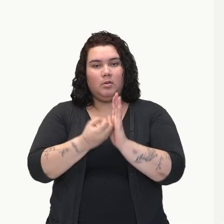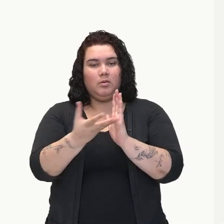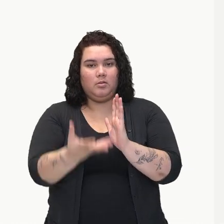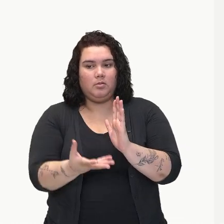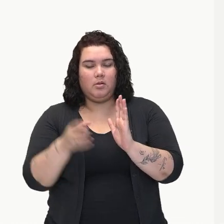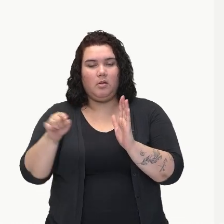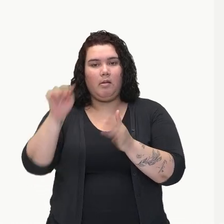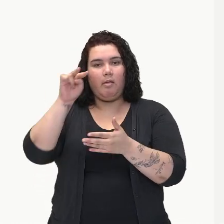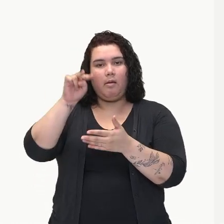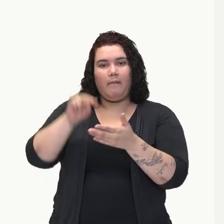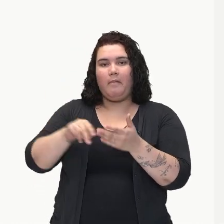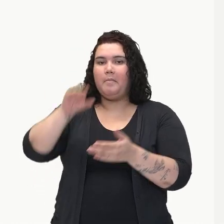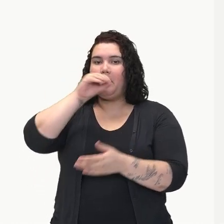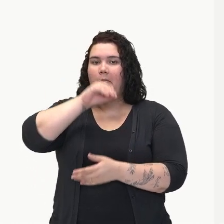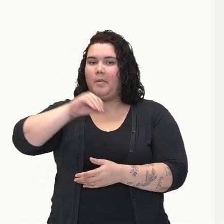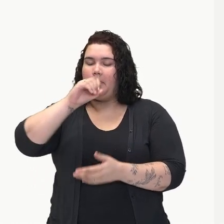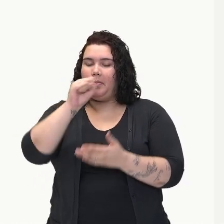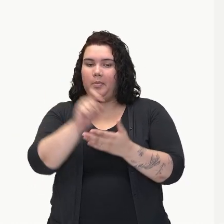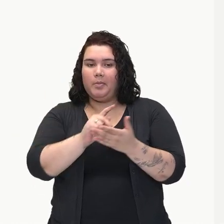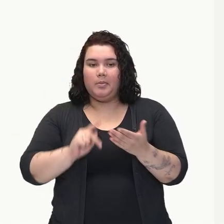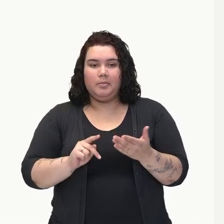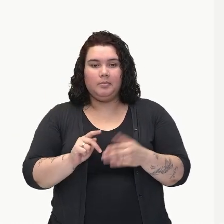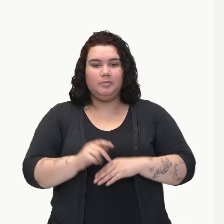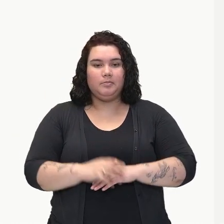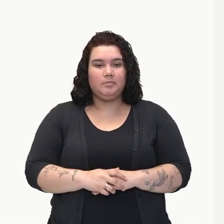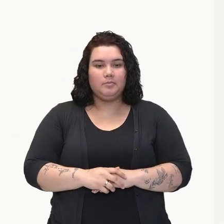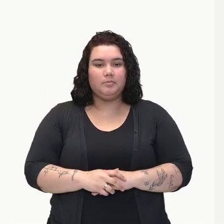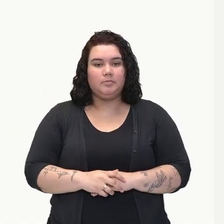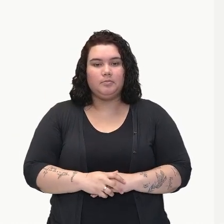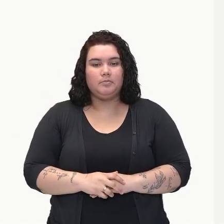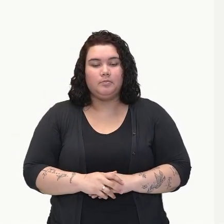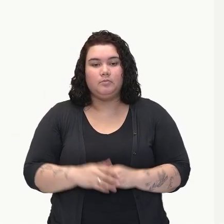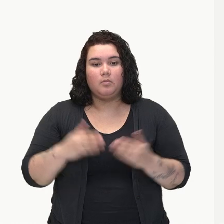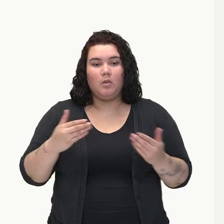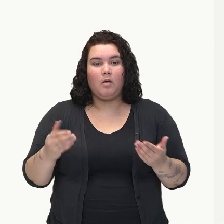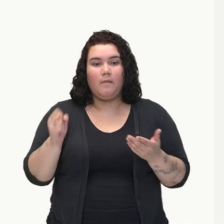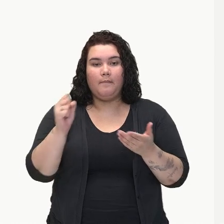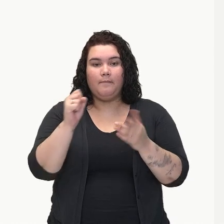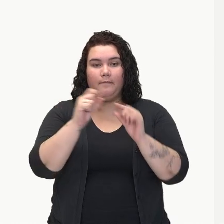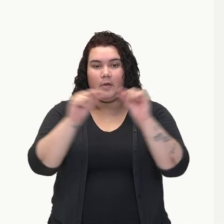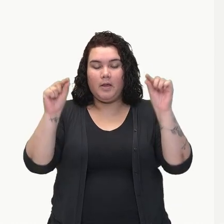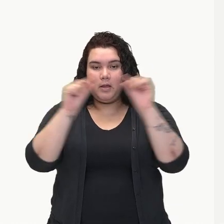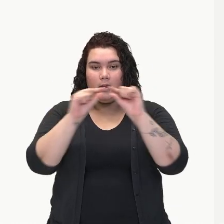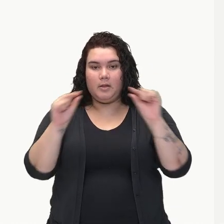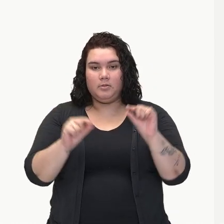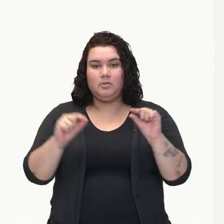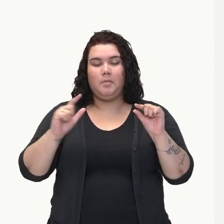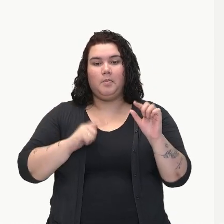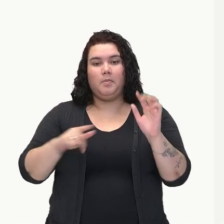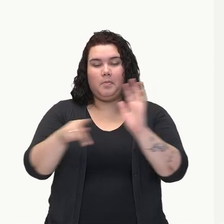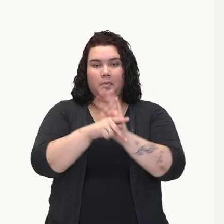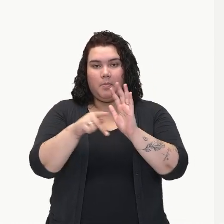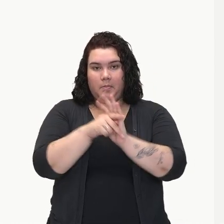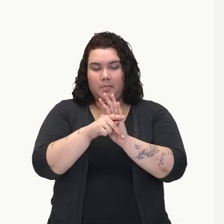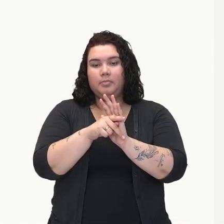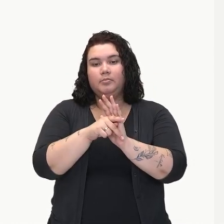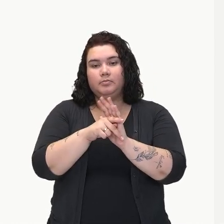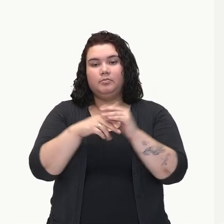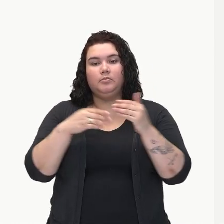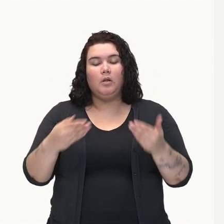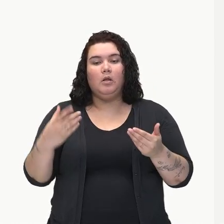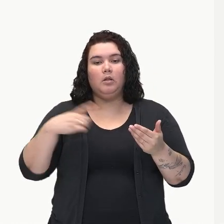é a pessoa que escreveu o poema. Verso é cada linha do poema, a gente já falou sobre isso. Métrica